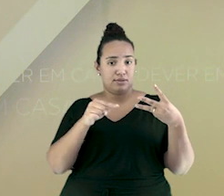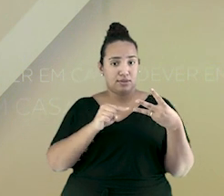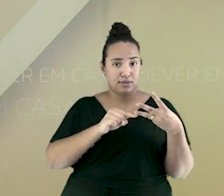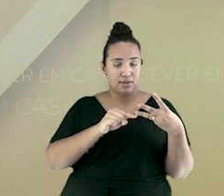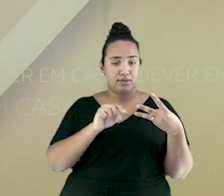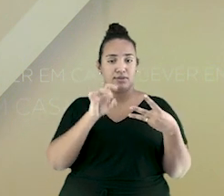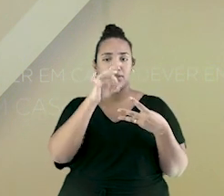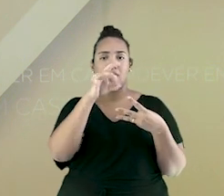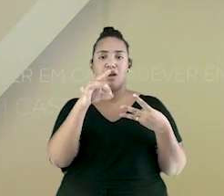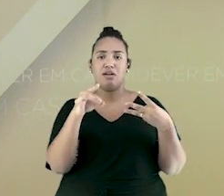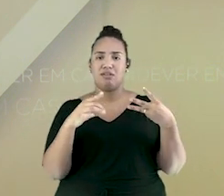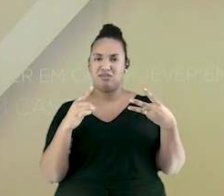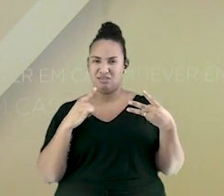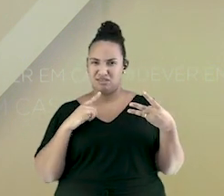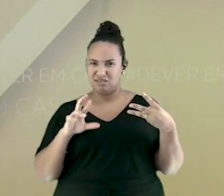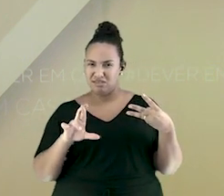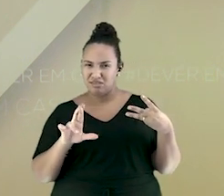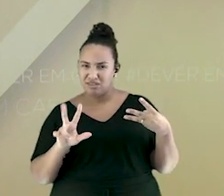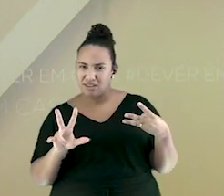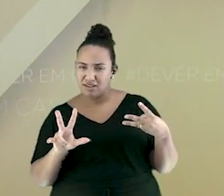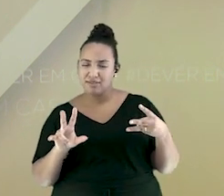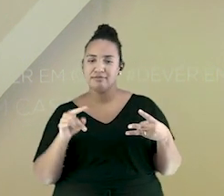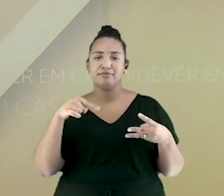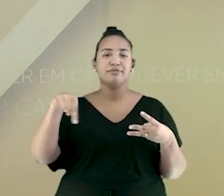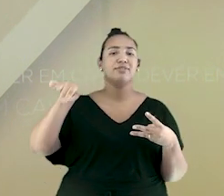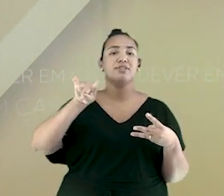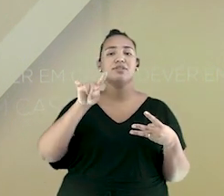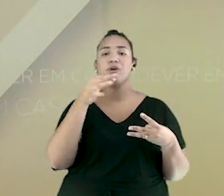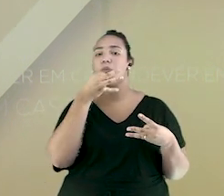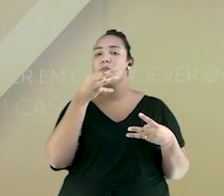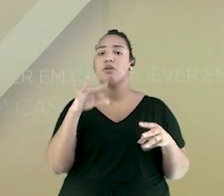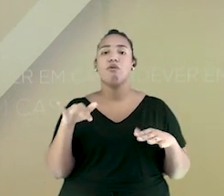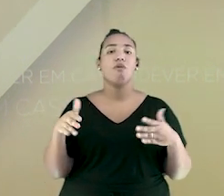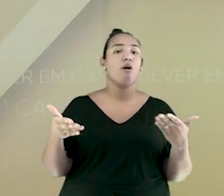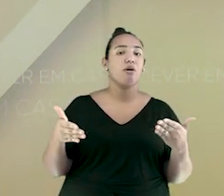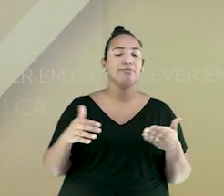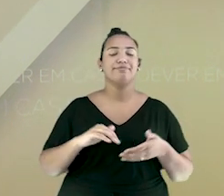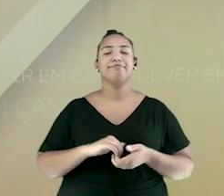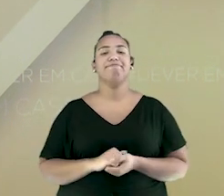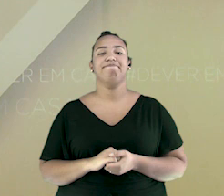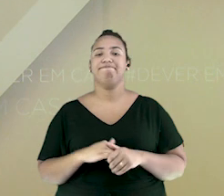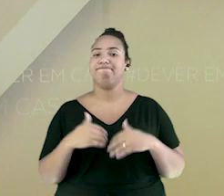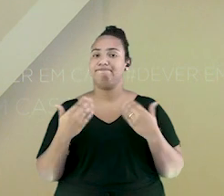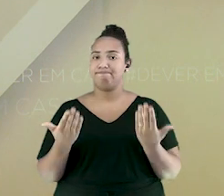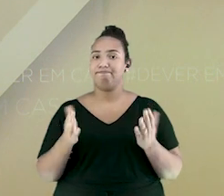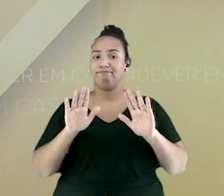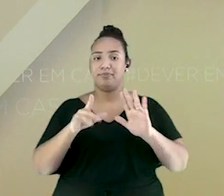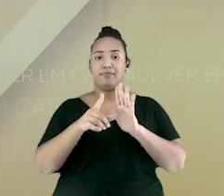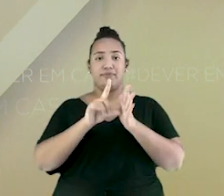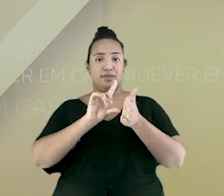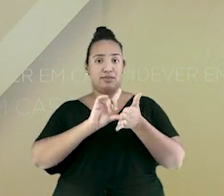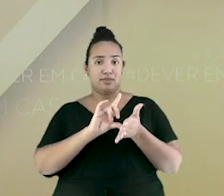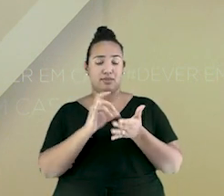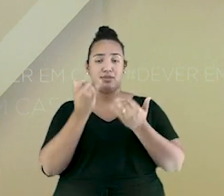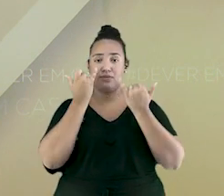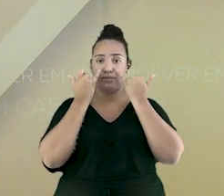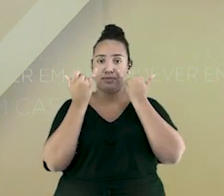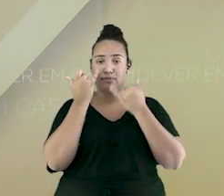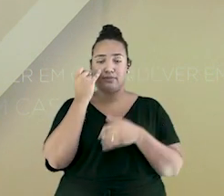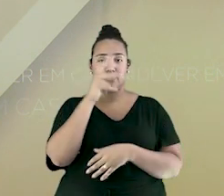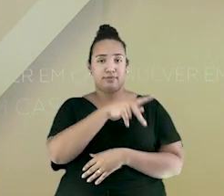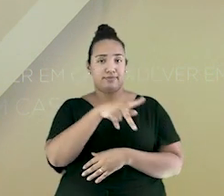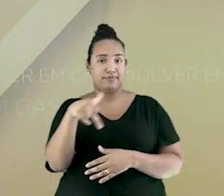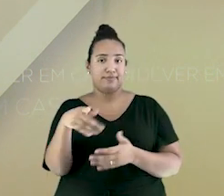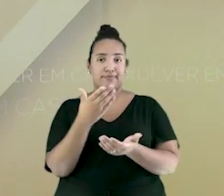e fronteira. Será que tem diferença? O que você acha? Antes de começar, tem um